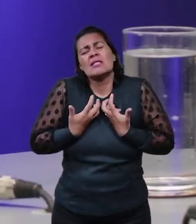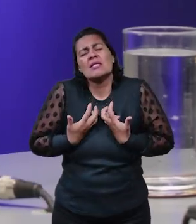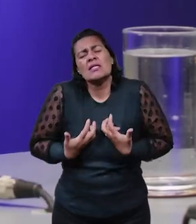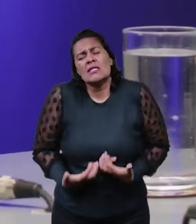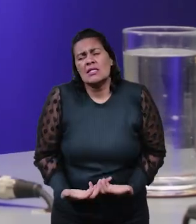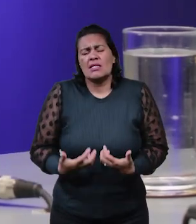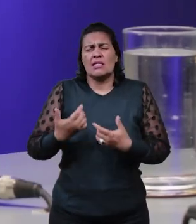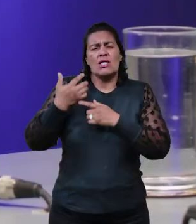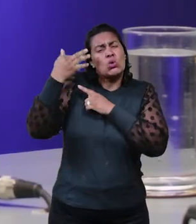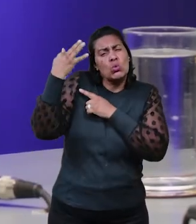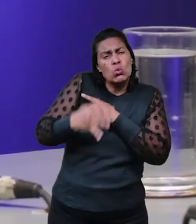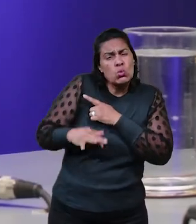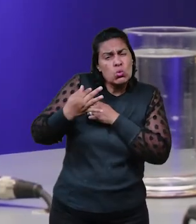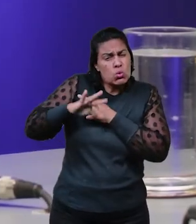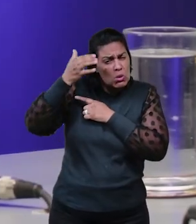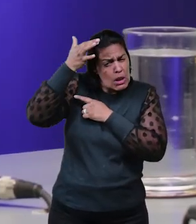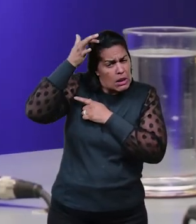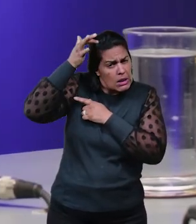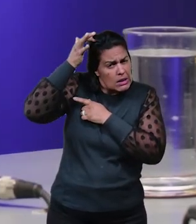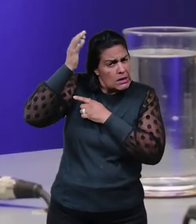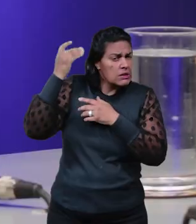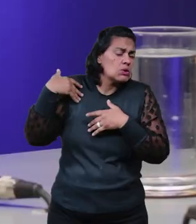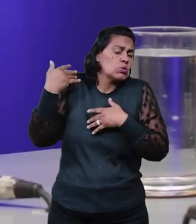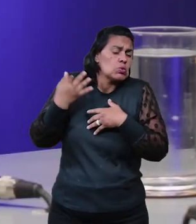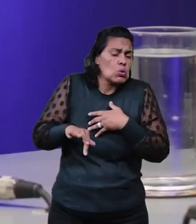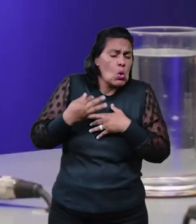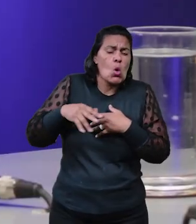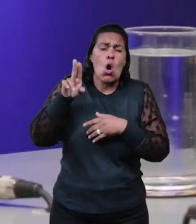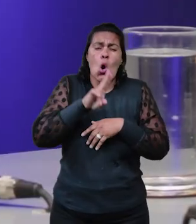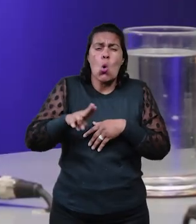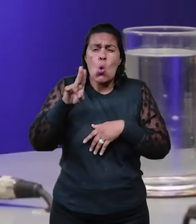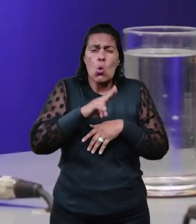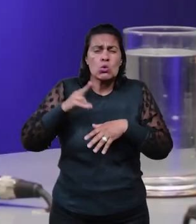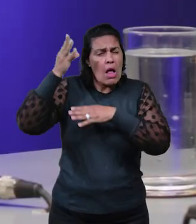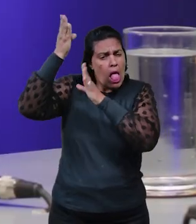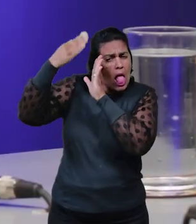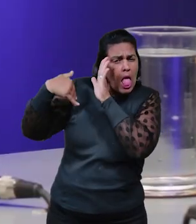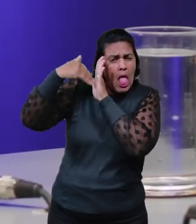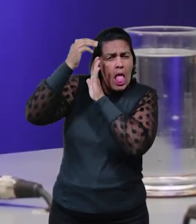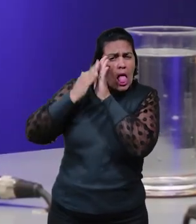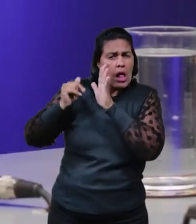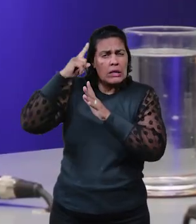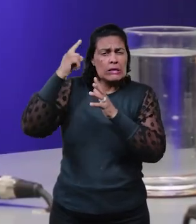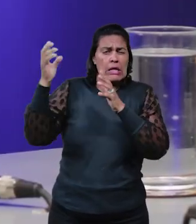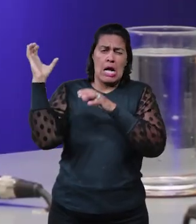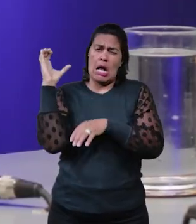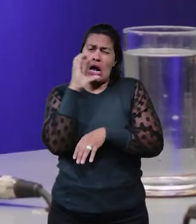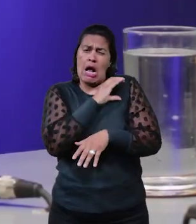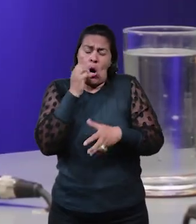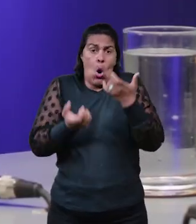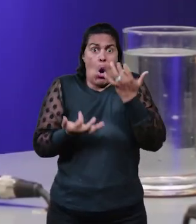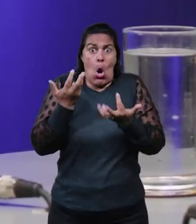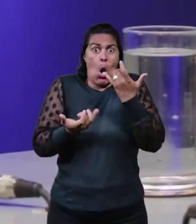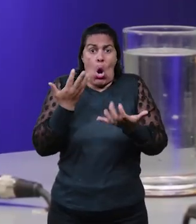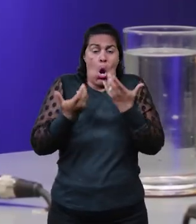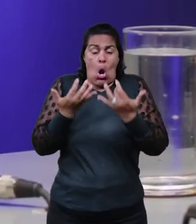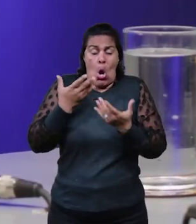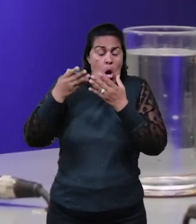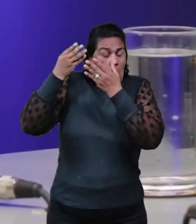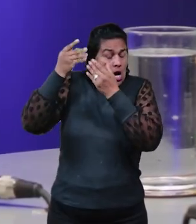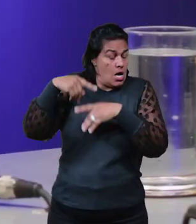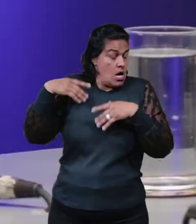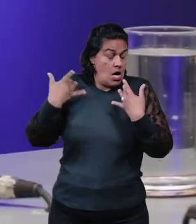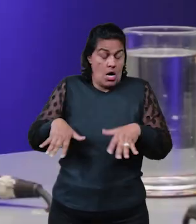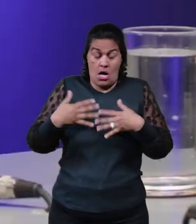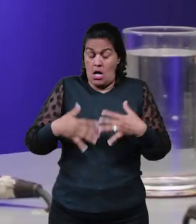machuca, usava uns alisantes que queimavam o couro cabeludo. E aí chega uma fase da nossa